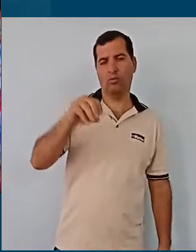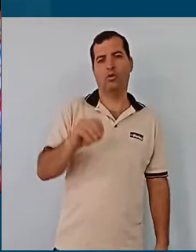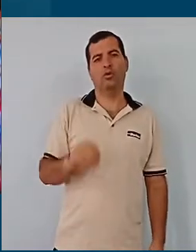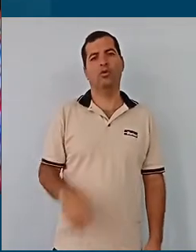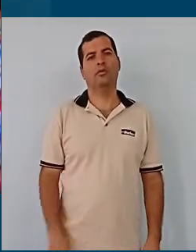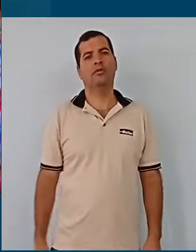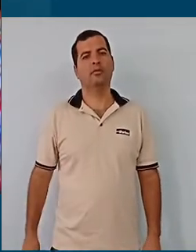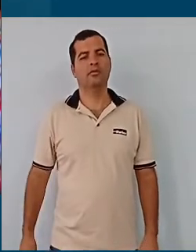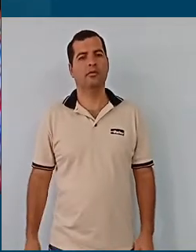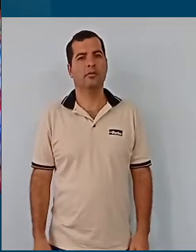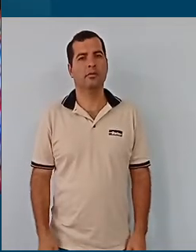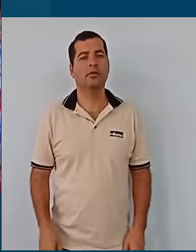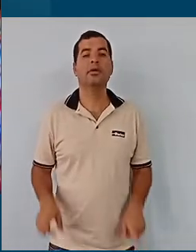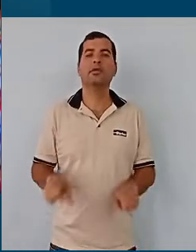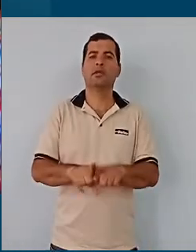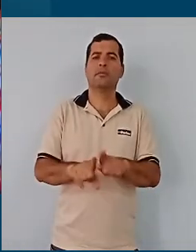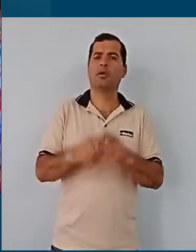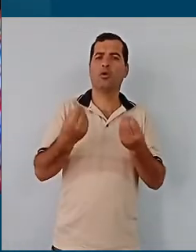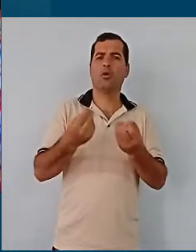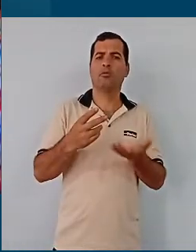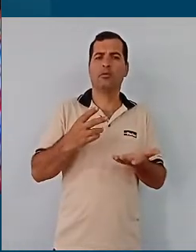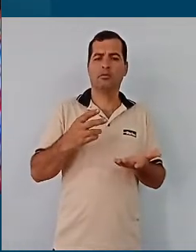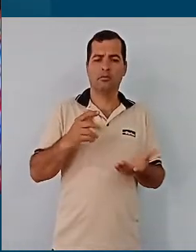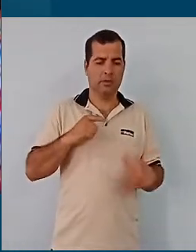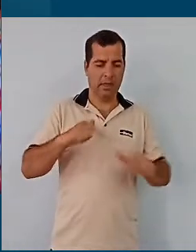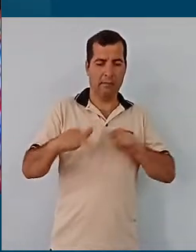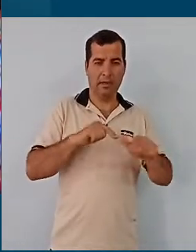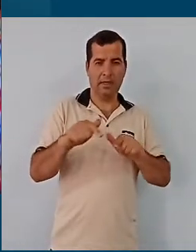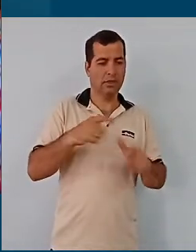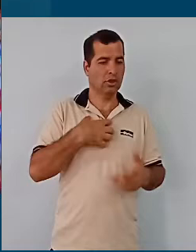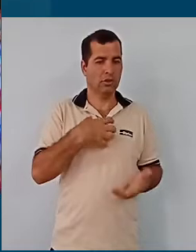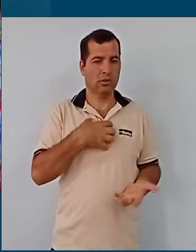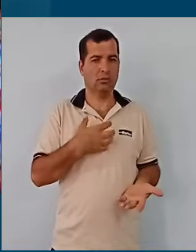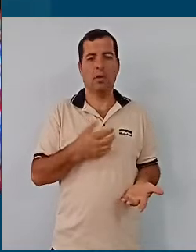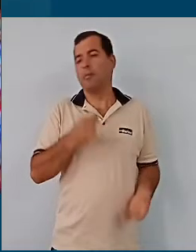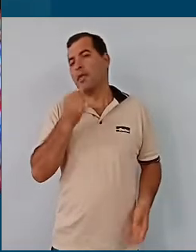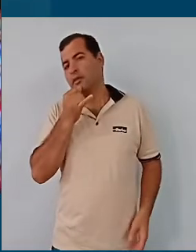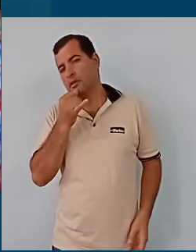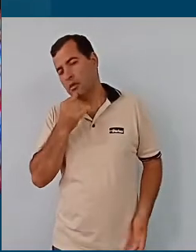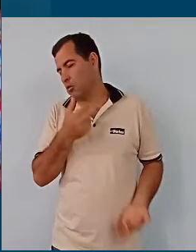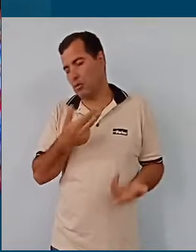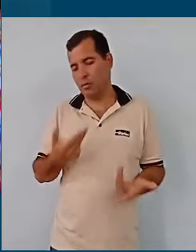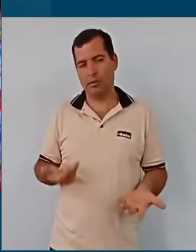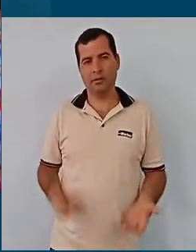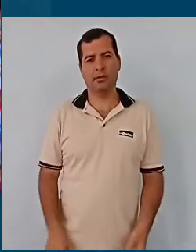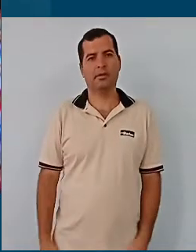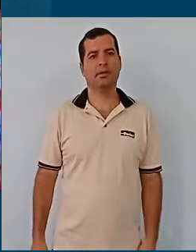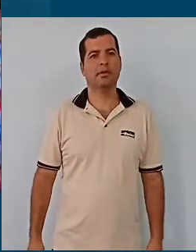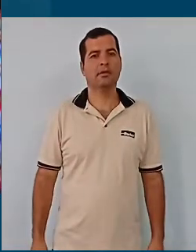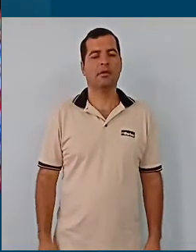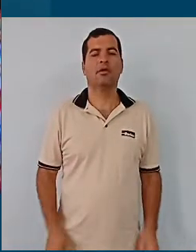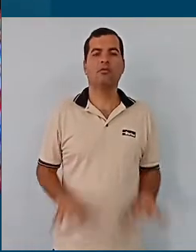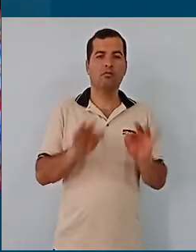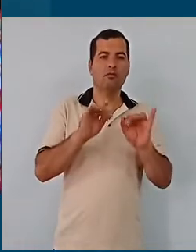e como é que isso se traduz em forma de trabalho, né, se puder dar um exemplo, enfim. E, por fim,